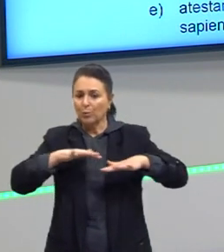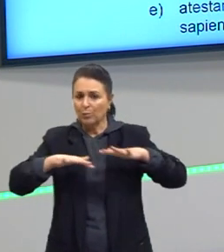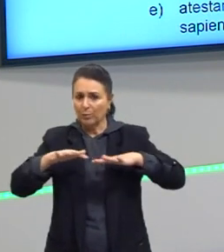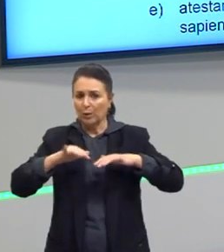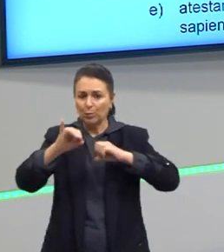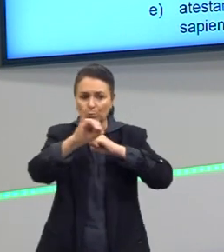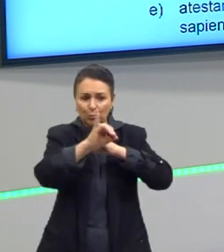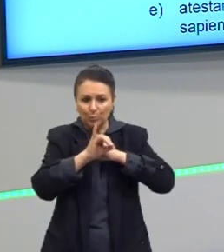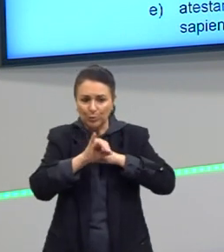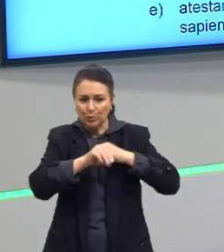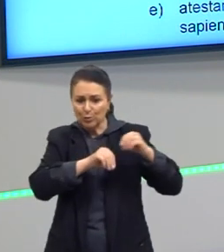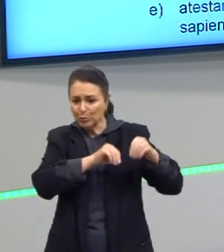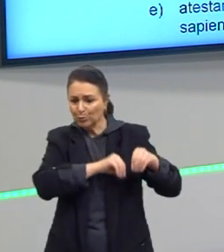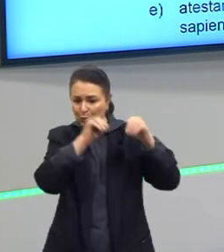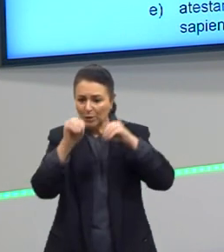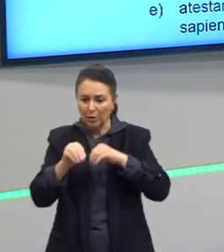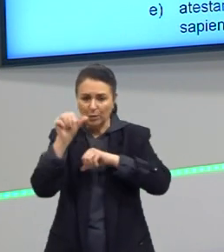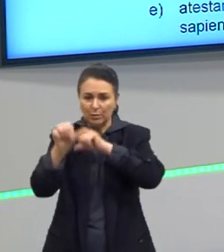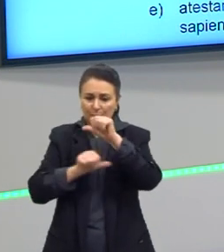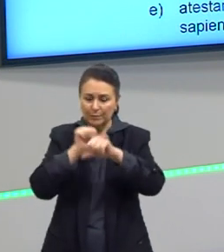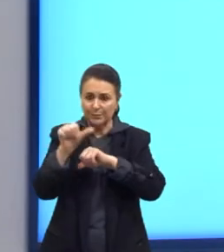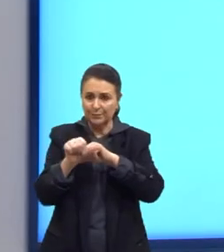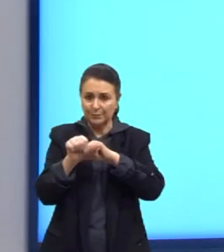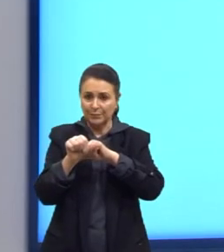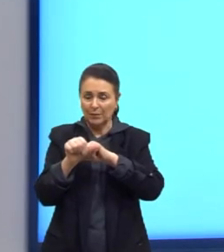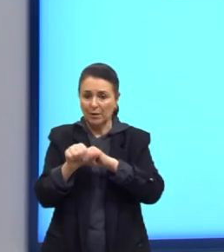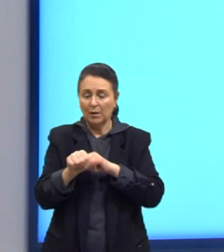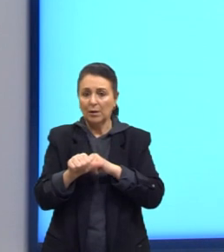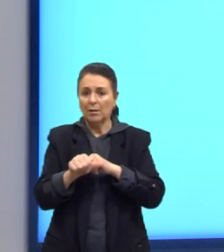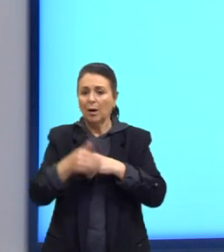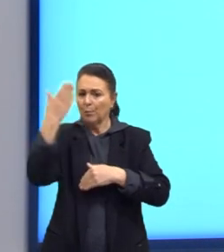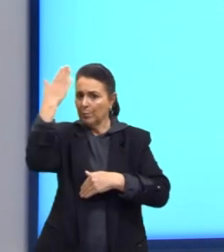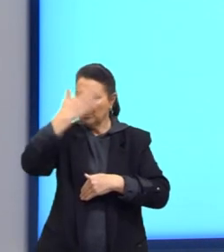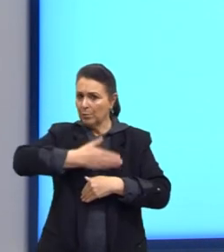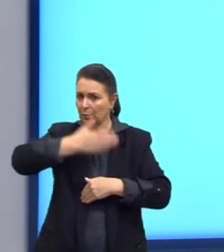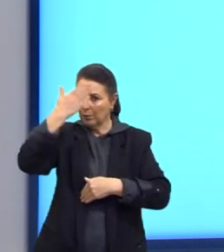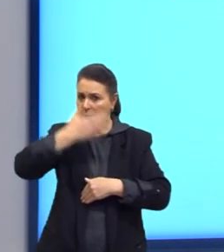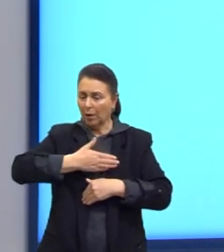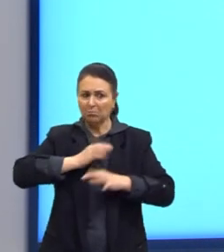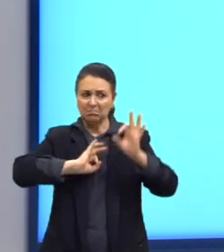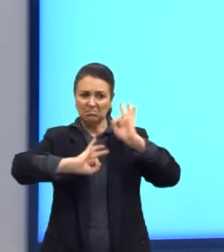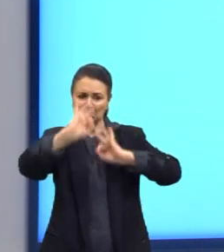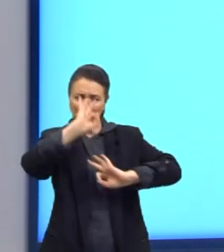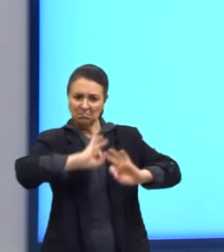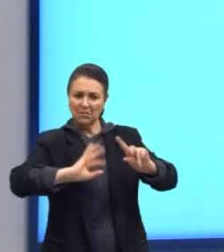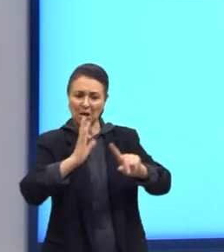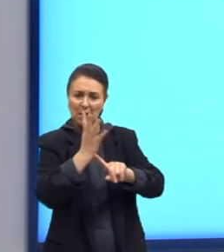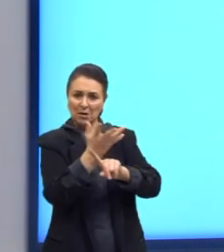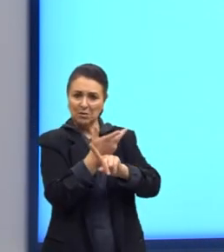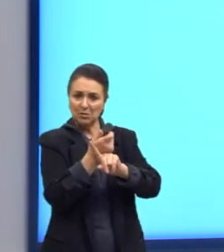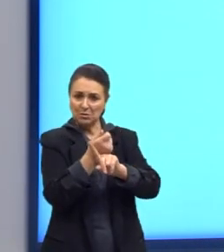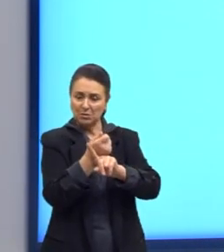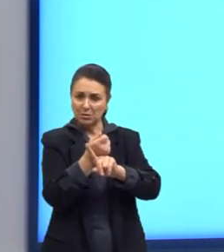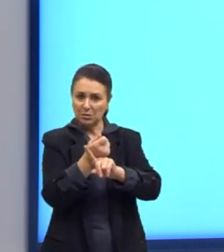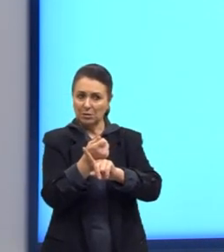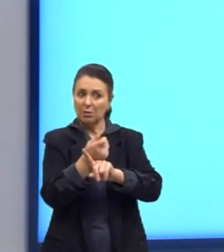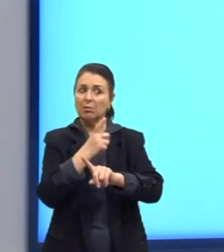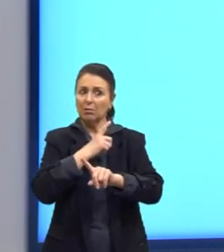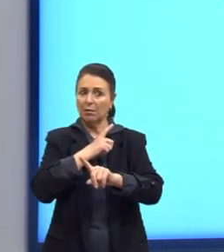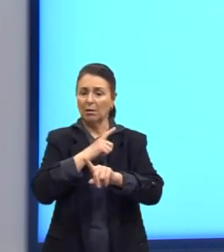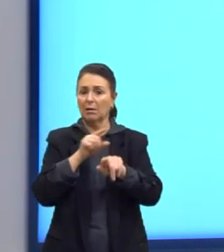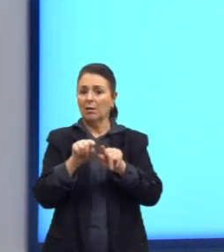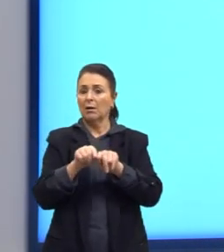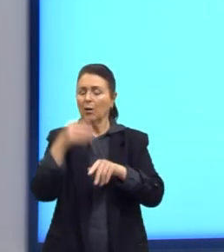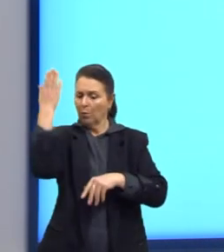migratório em relação a isso comprovar a sofisticação artística apesar de citar né